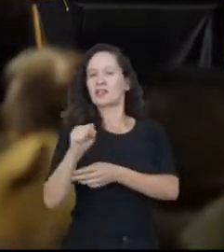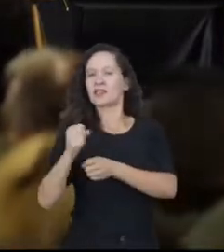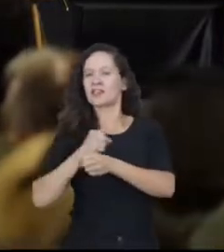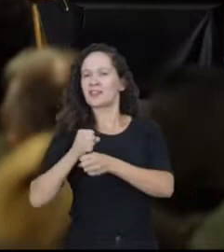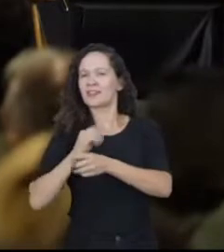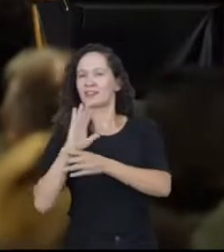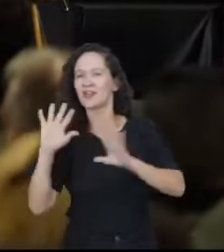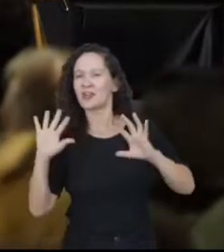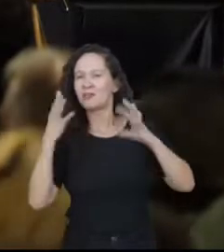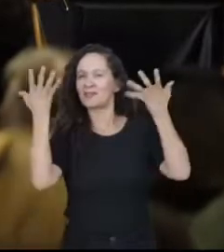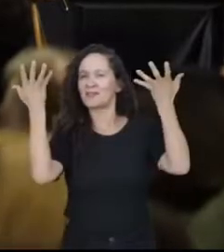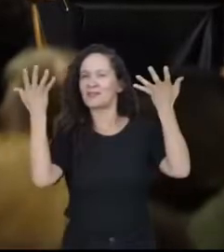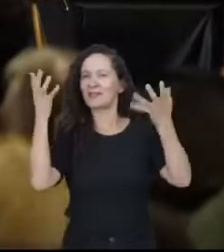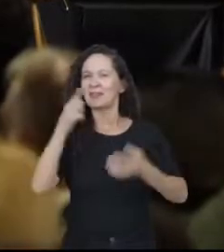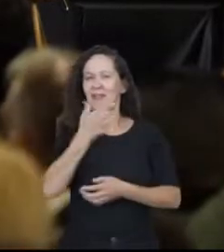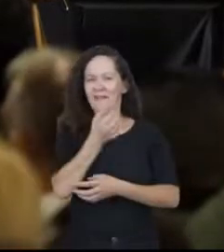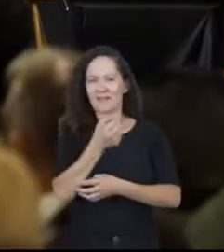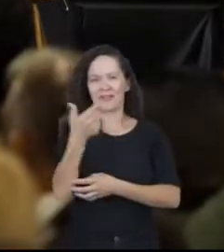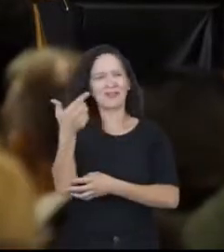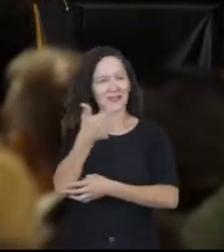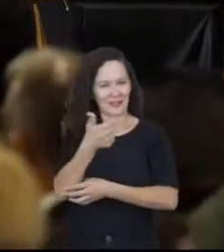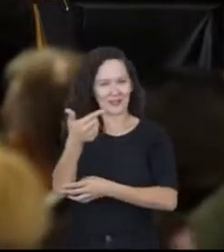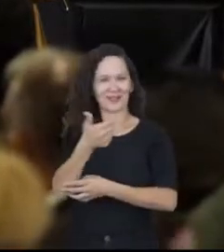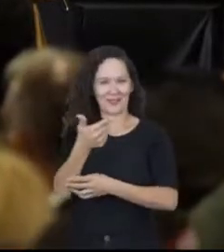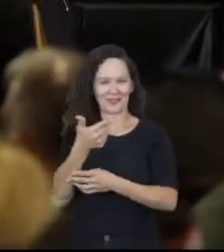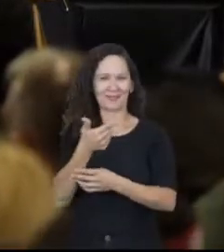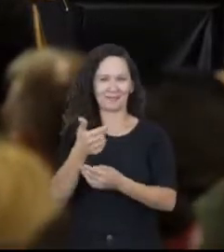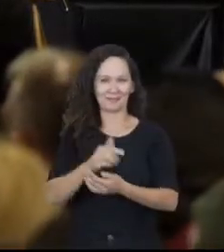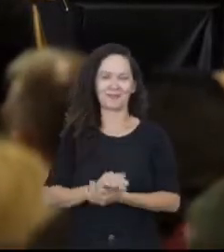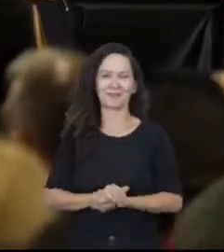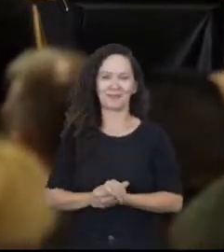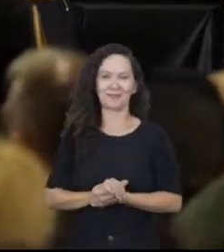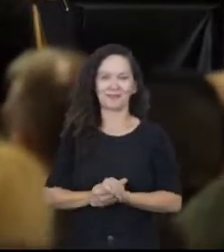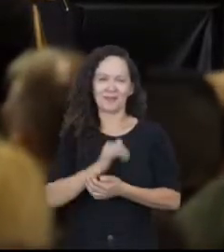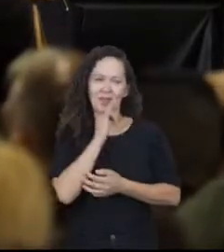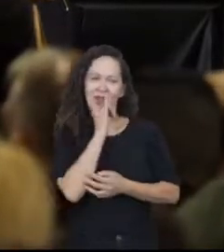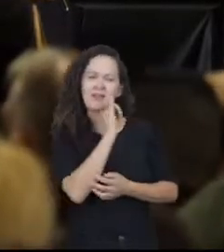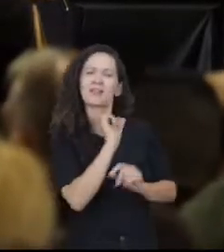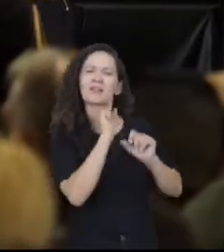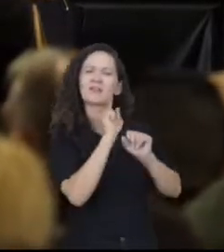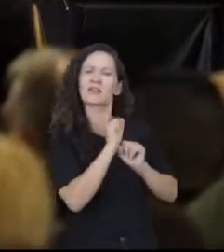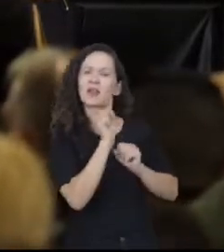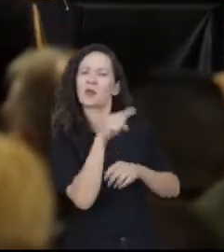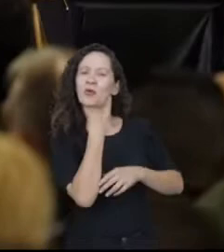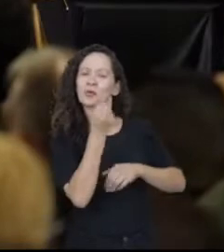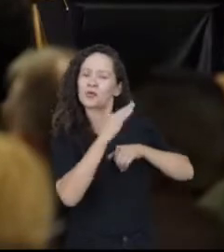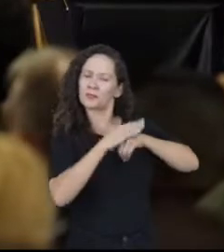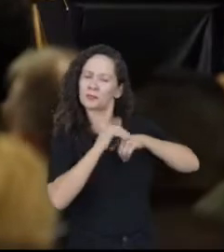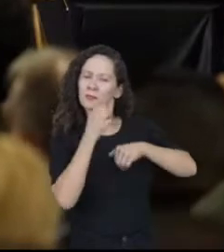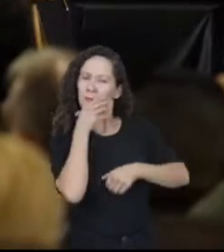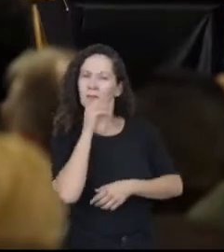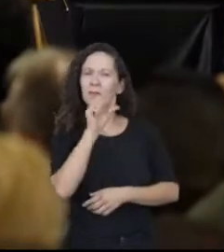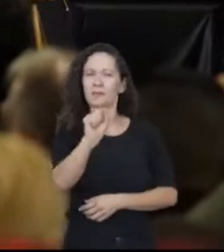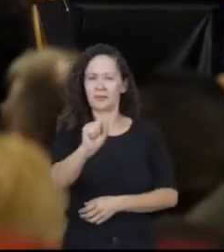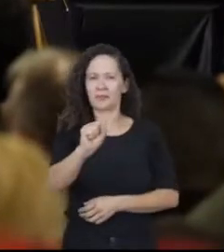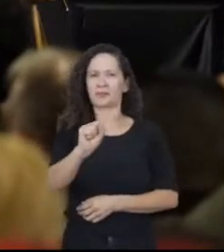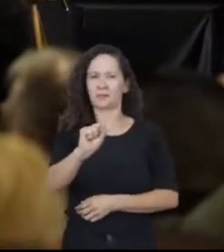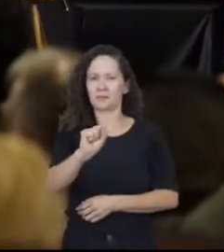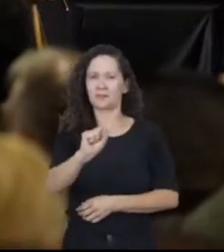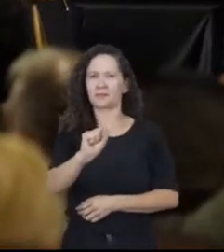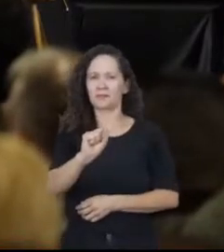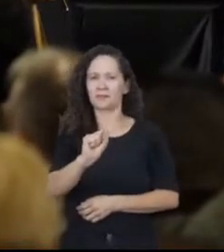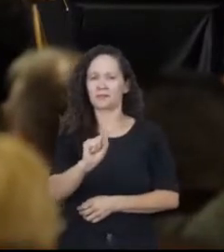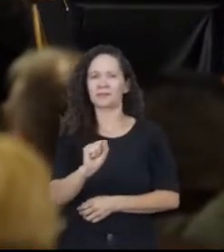justamente em 2022. Dizia o nosso querido Paulo Freire: é